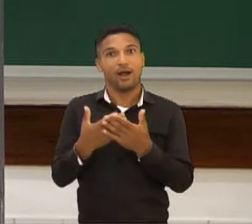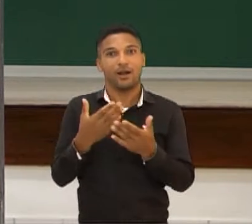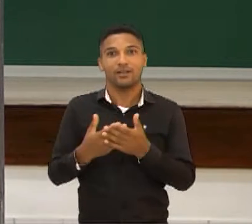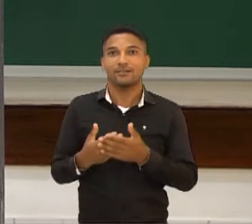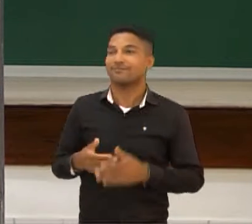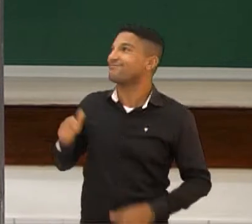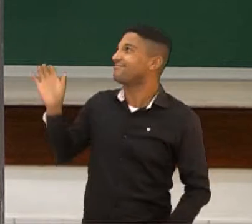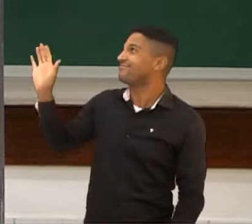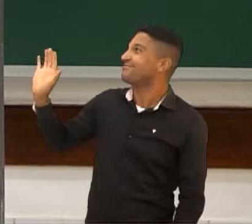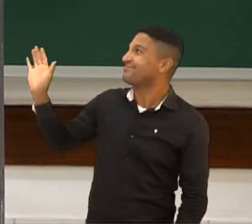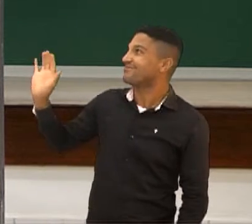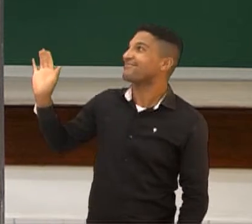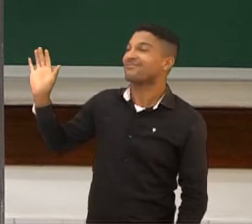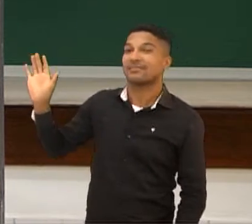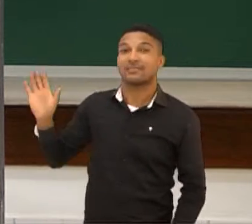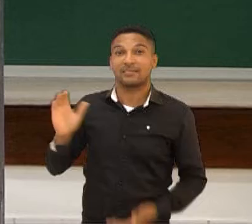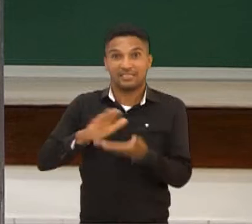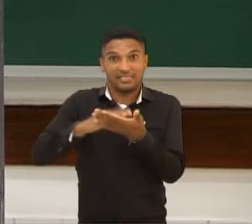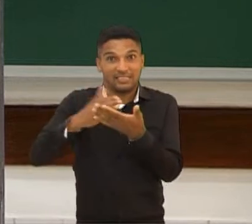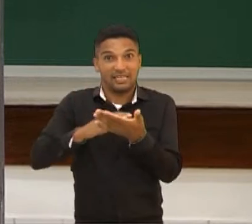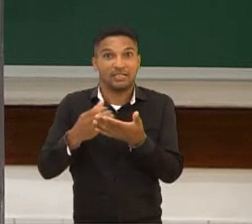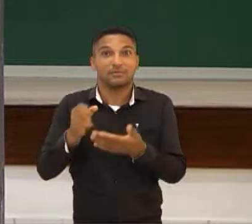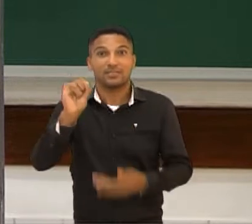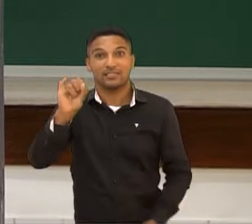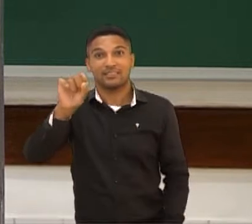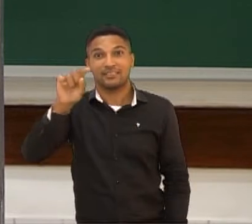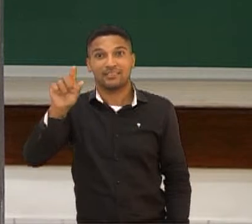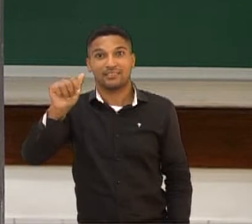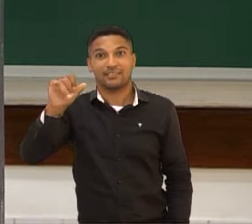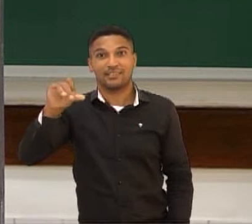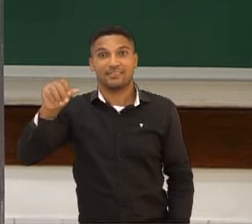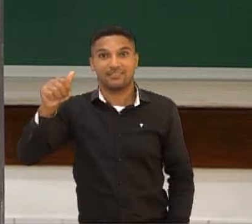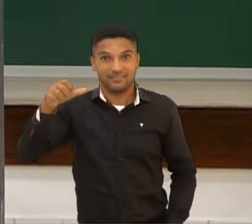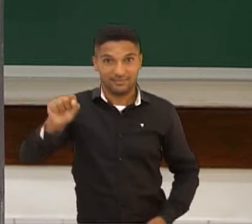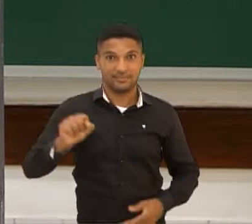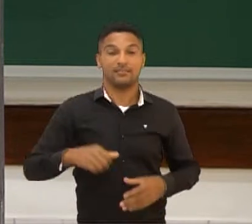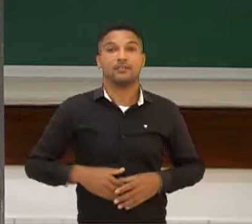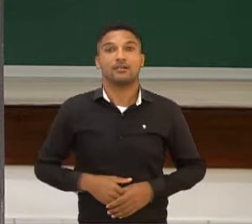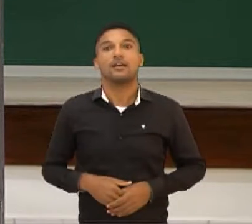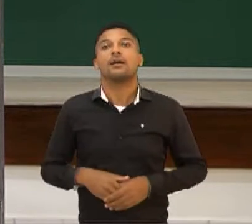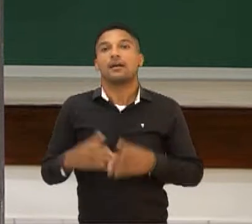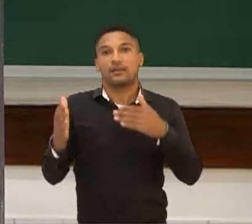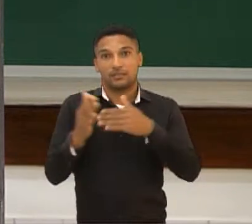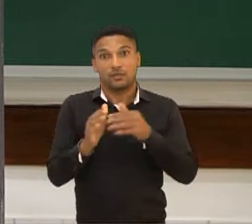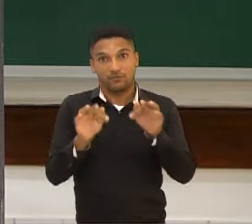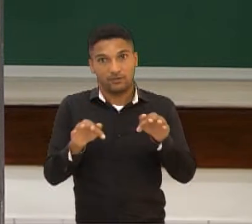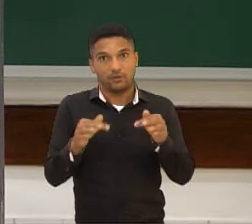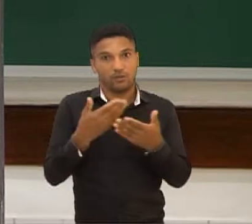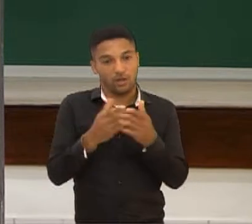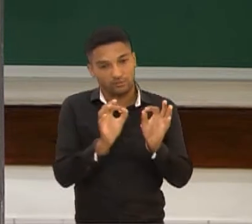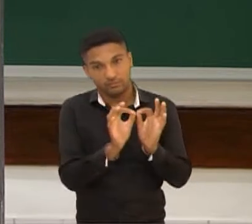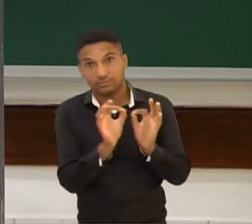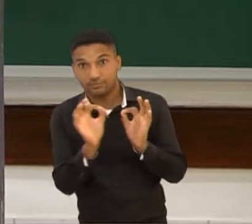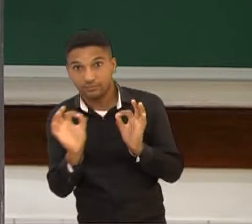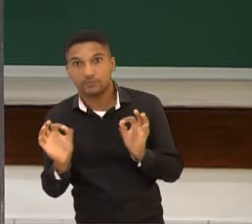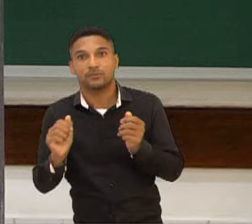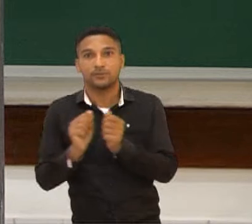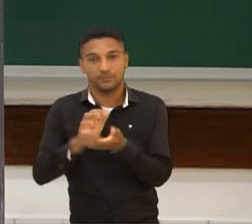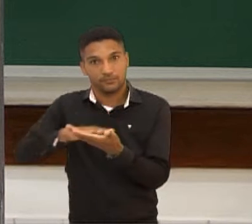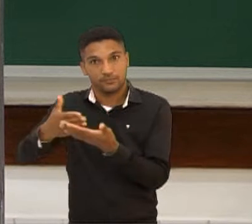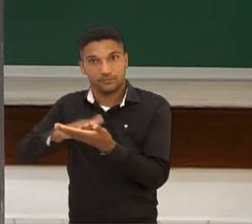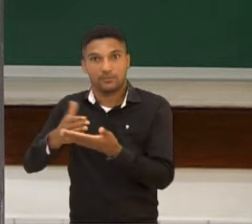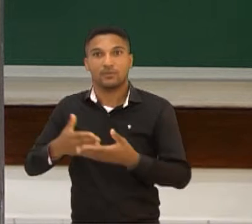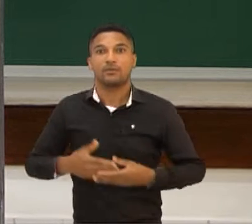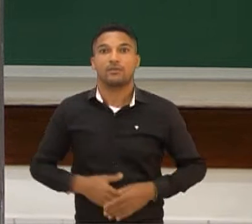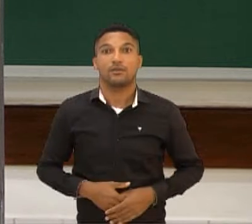é o Isaías, né, o nosso intérprete. Ele vai ficar, então, até o final da nossa aula, junto com a gente. E eu não quero